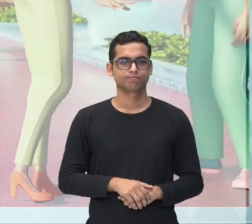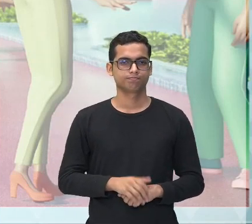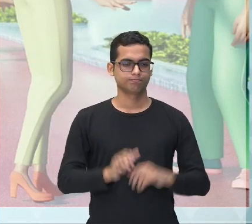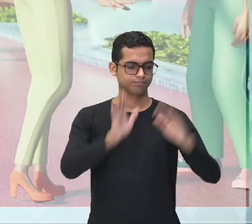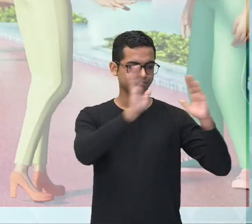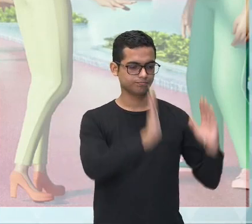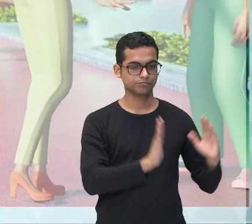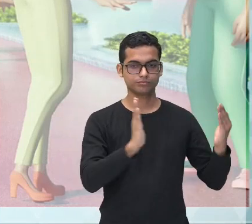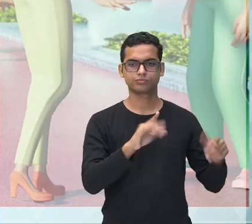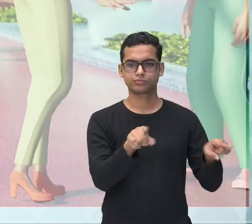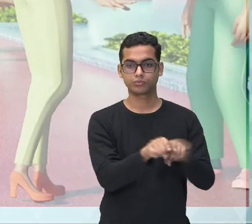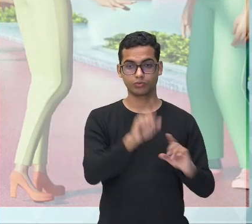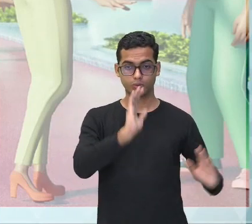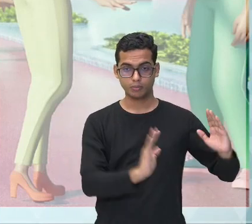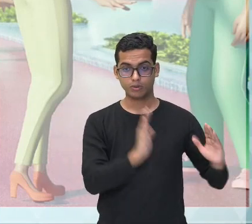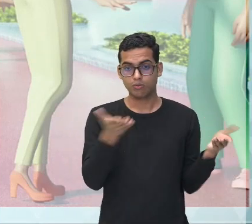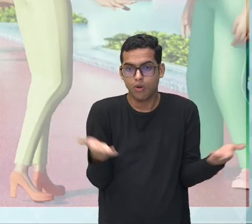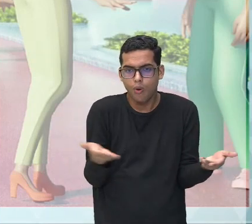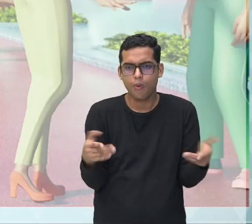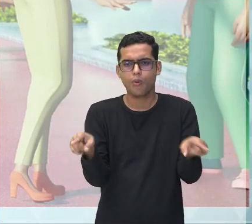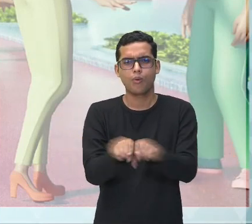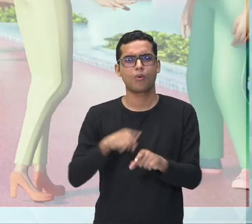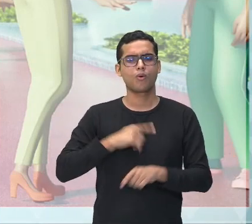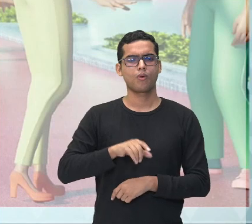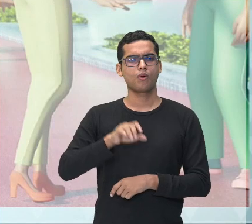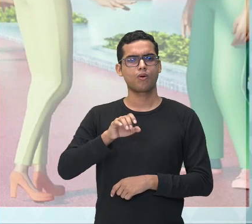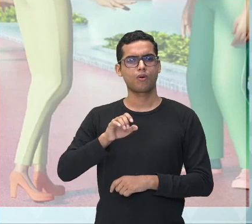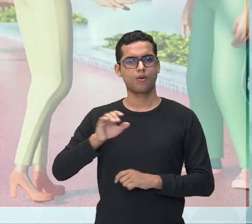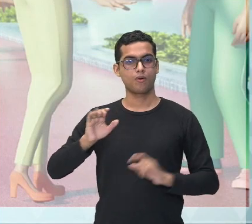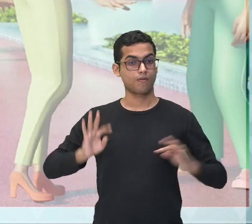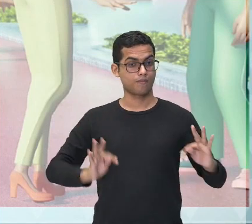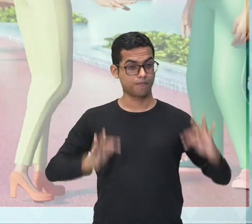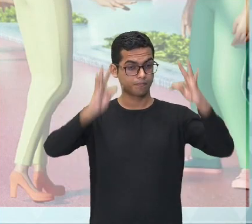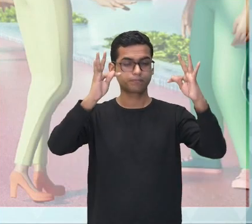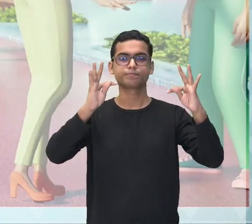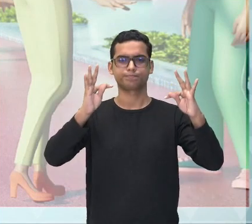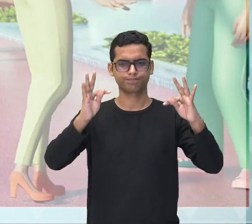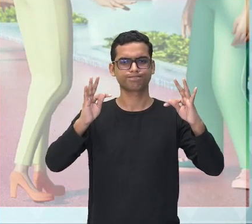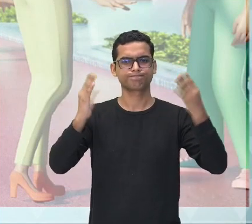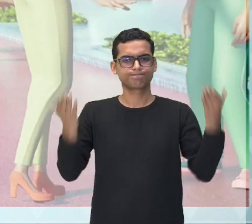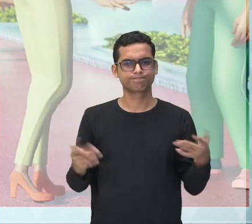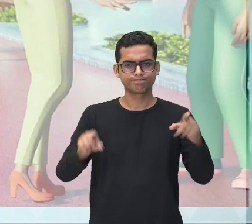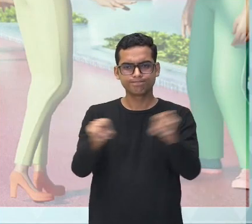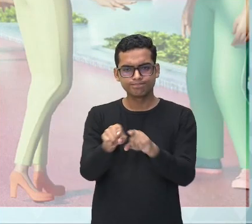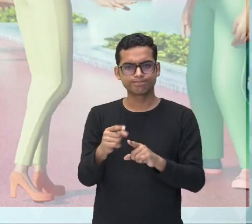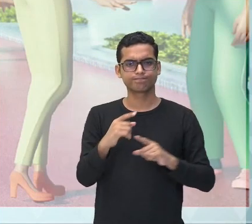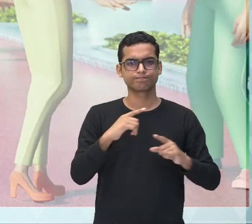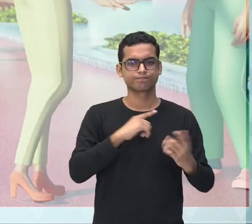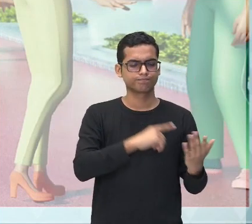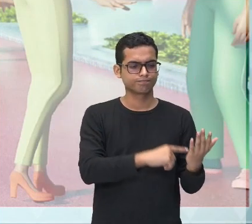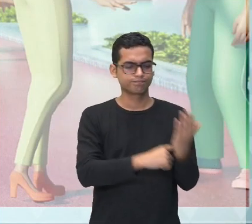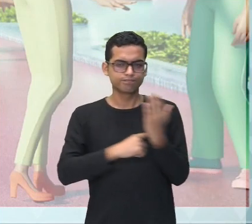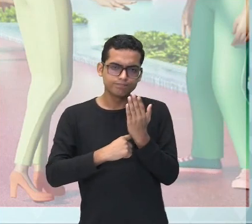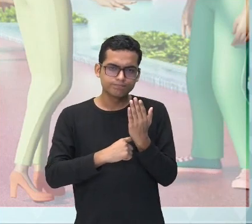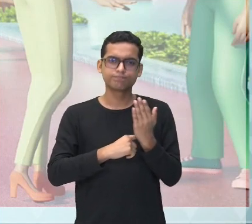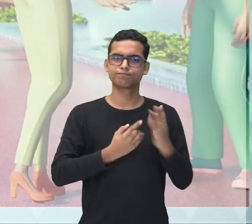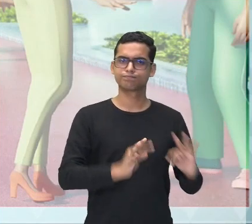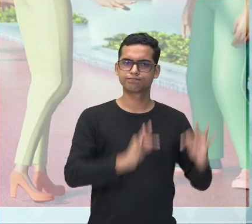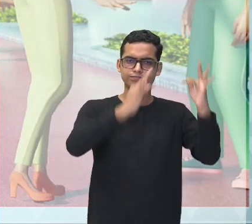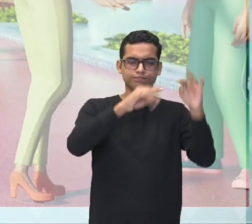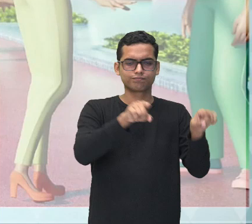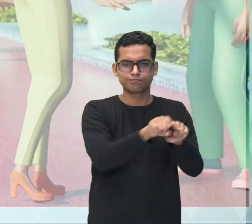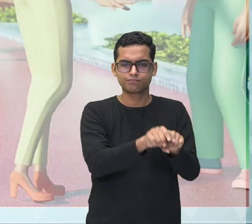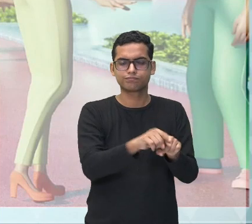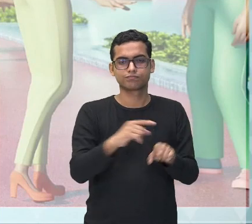acaba optando por essa facilidade que a tecnologia nos traz e tornando o nosso organismo